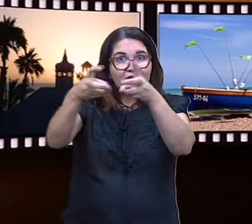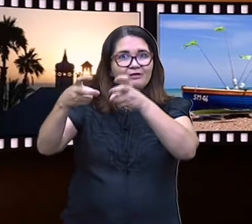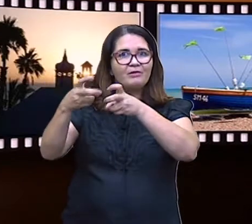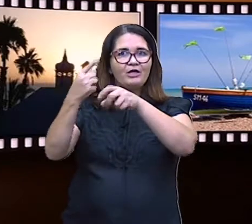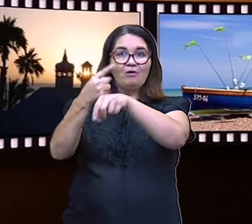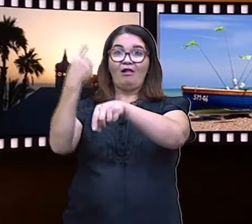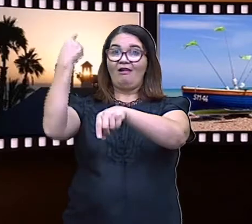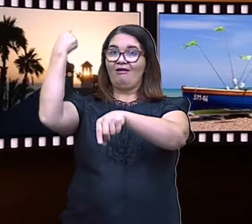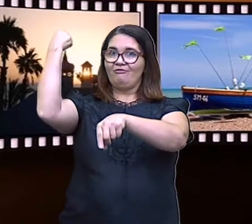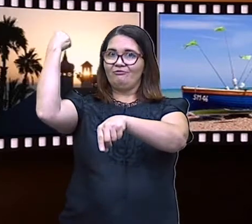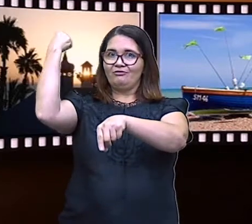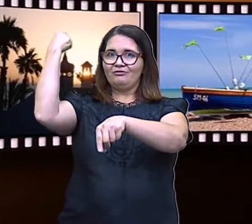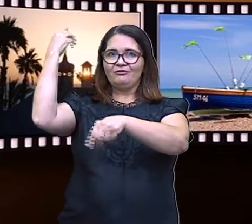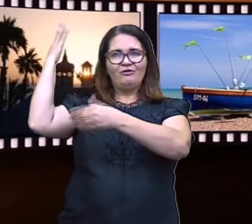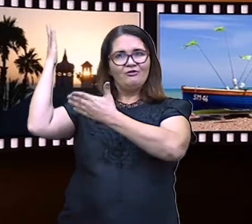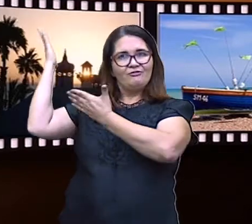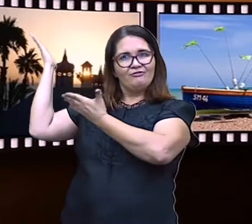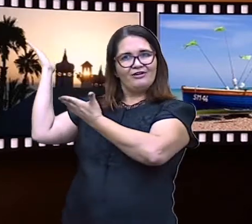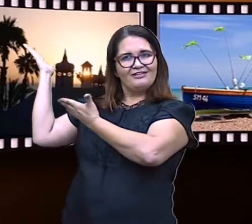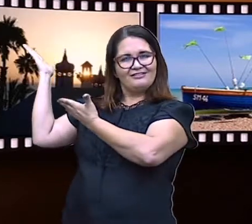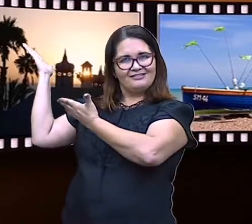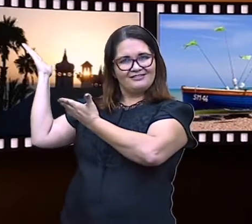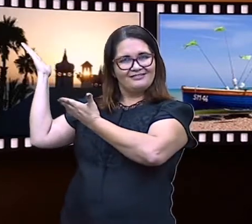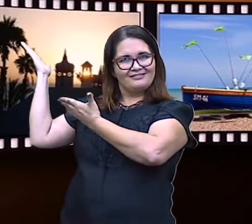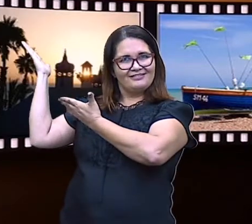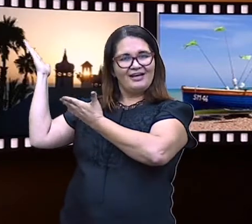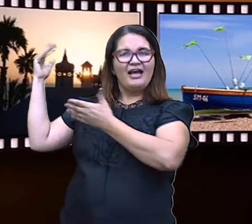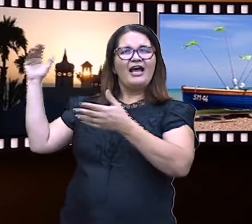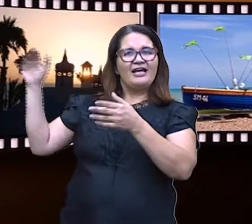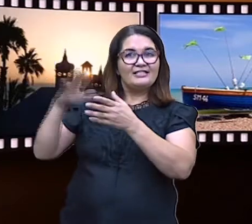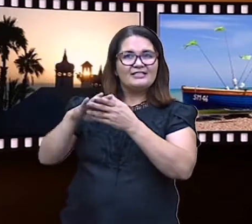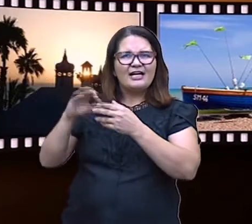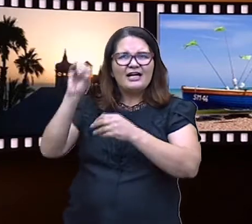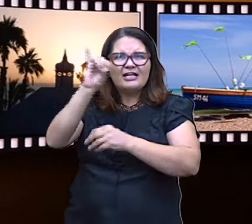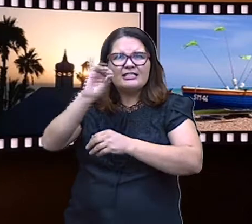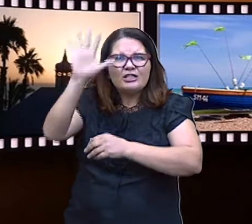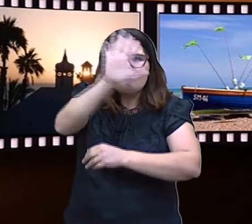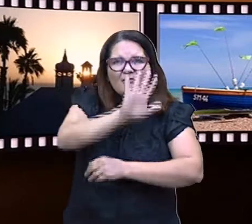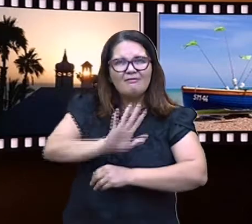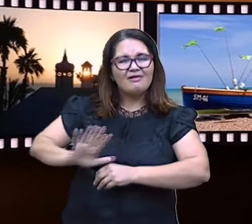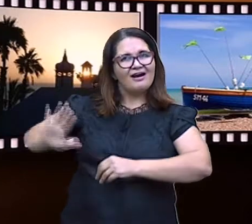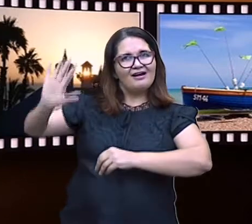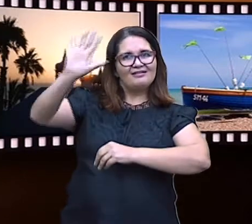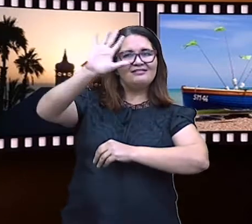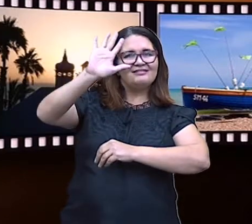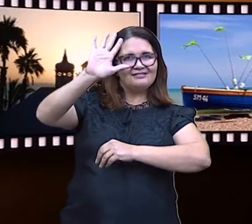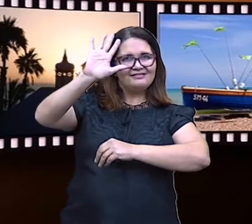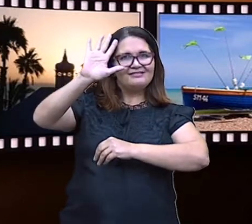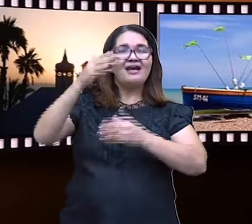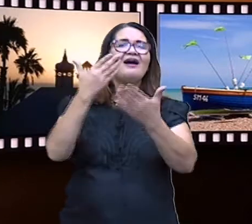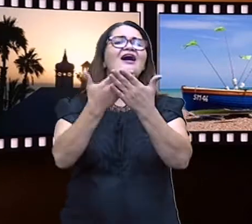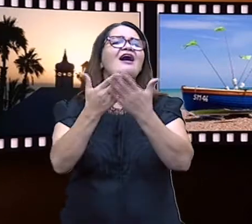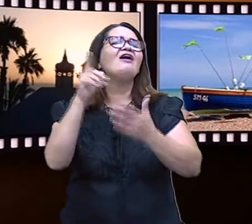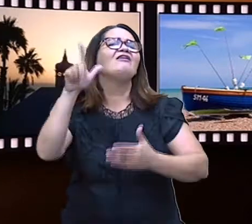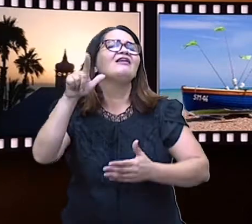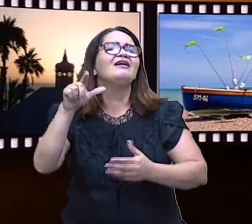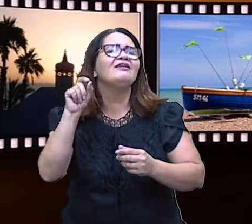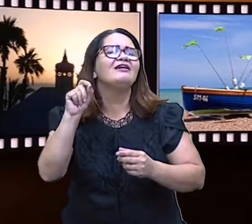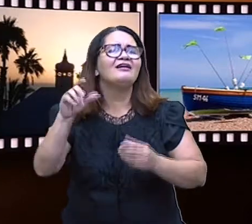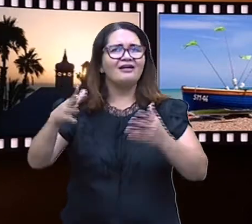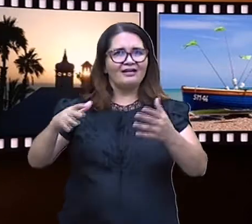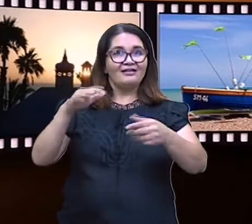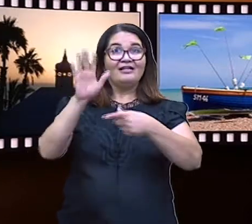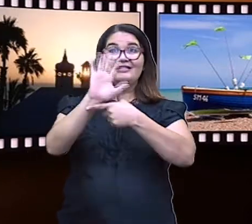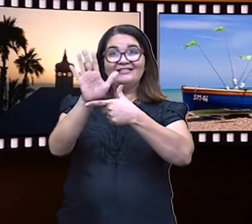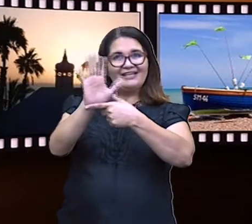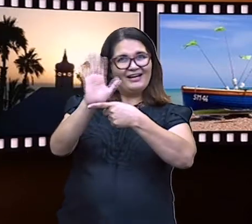aí? Observando aí esse fundo e pensando que a aula será o quê? Cinema?